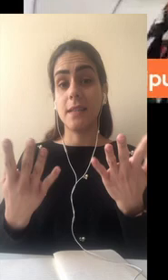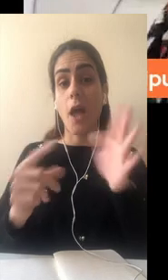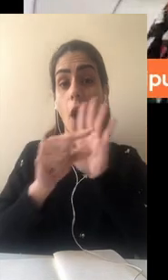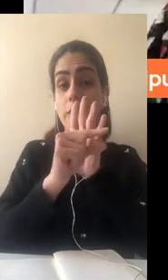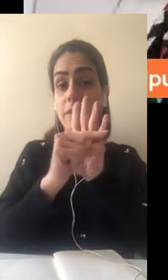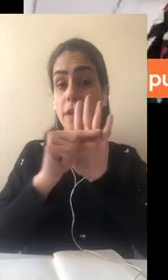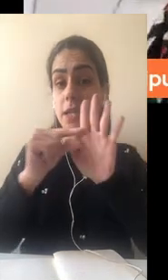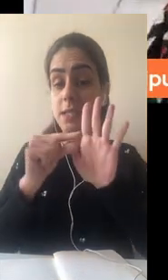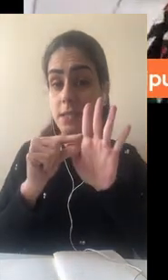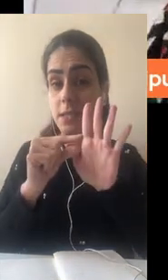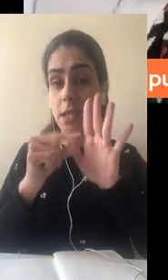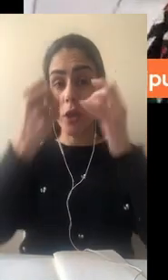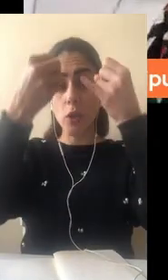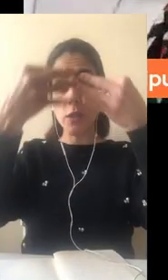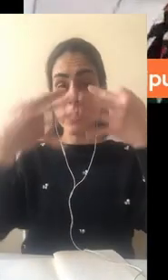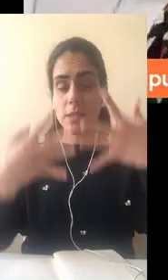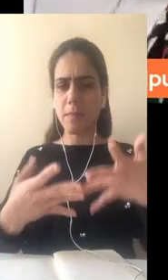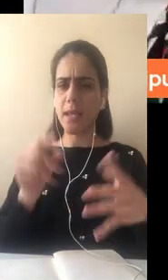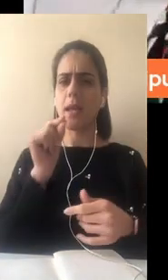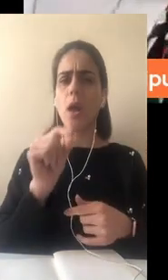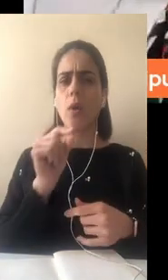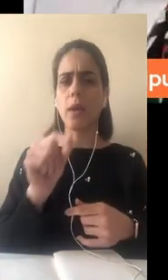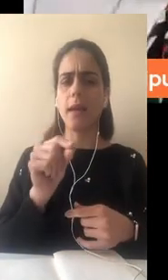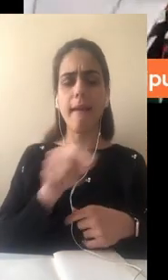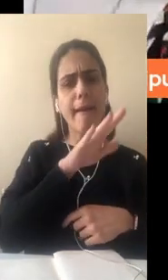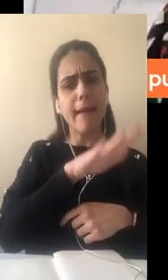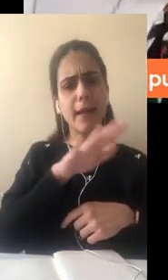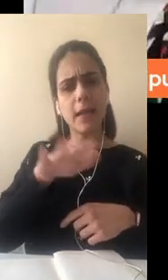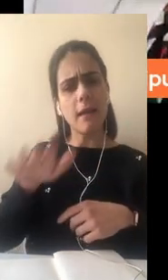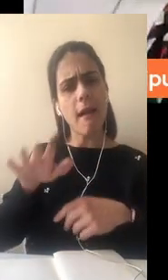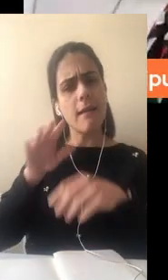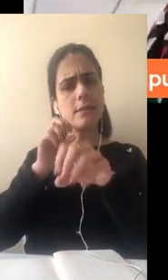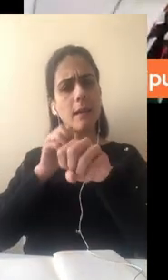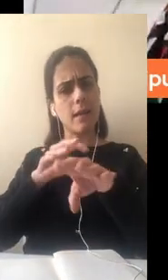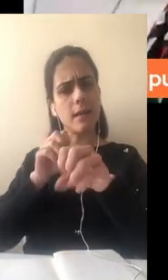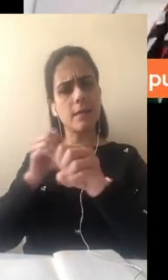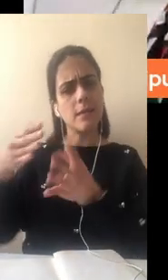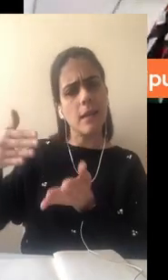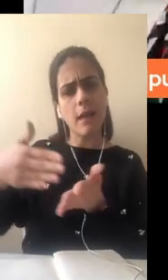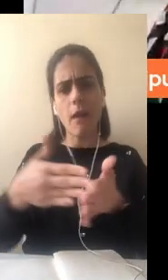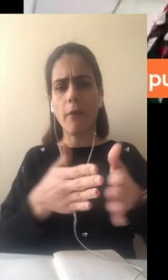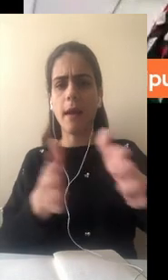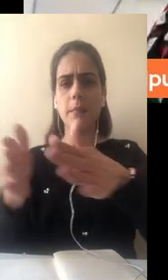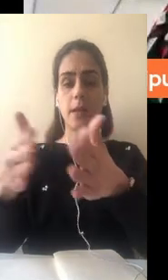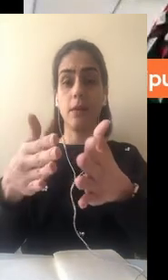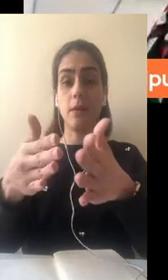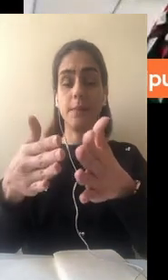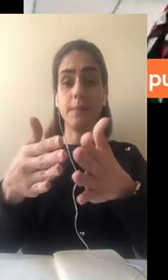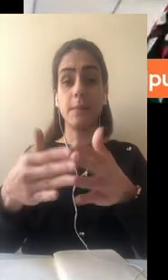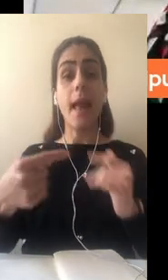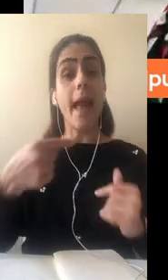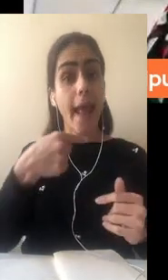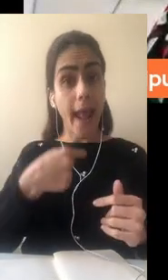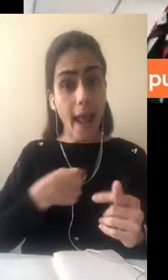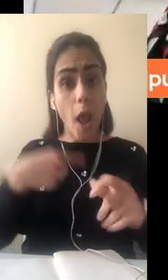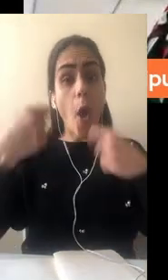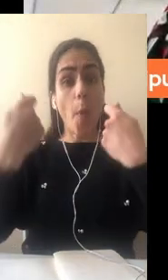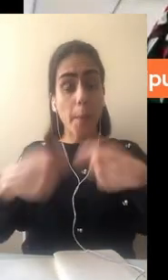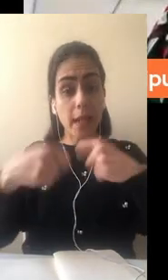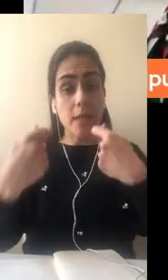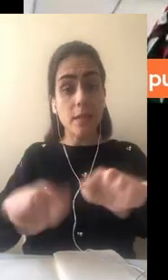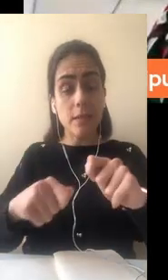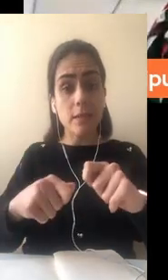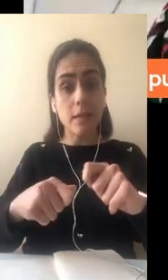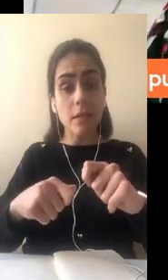ensina a criança no caminho que deve andar, vai partir então daí. Eu preciso então buscar conhecimento,